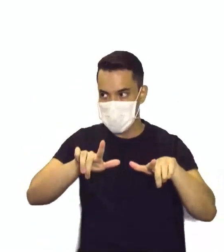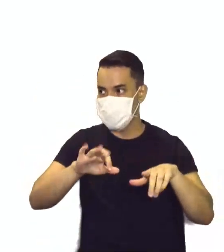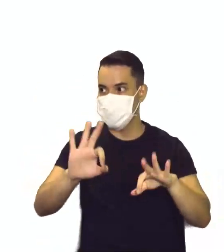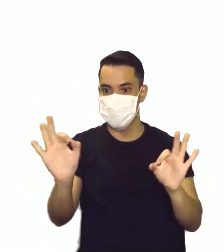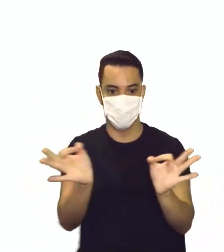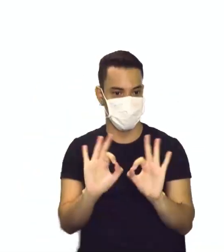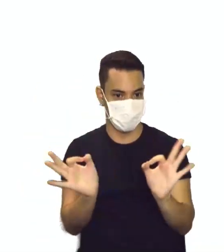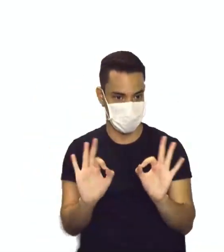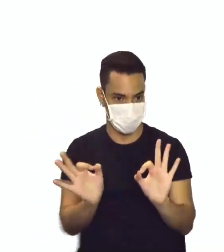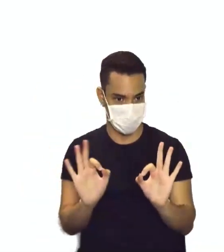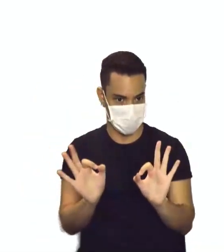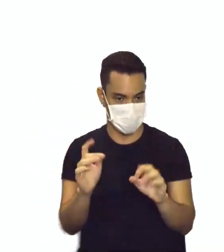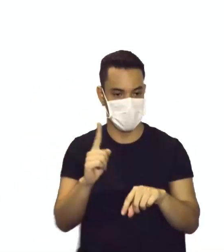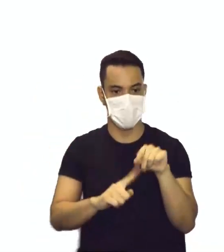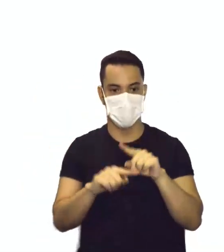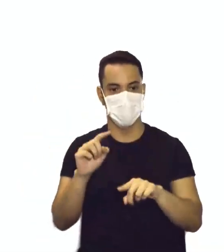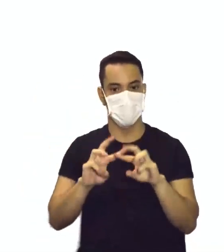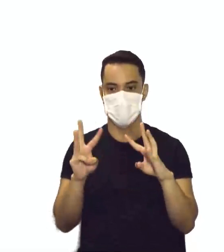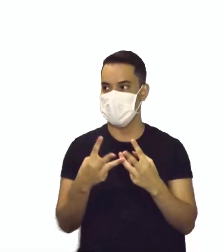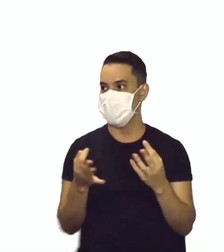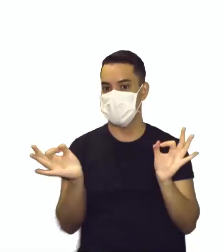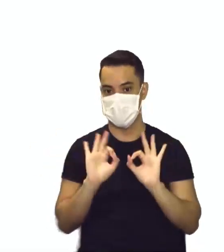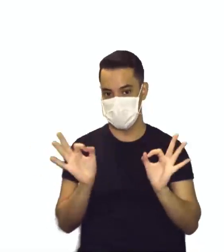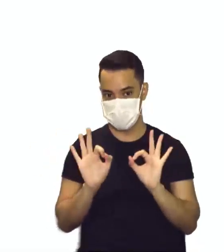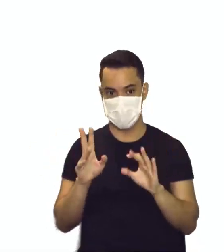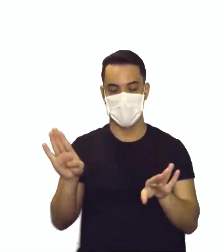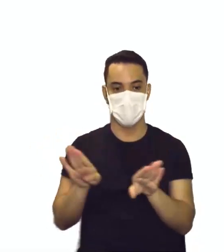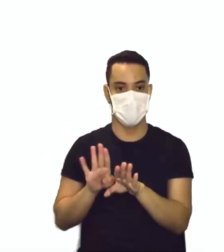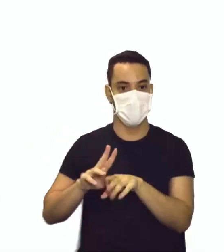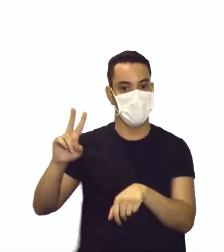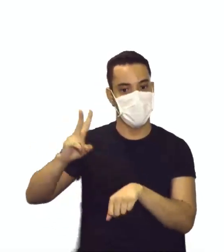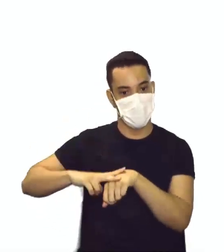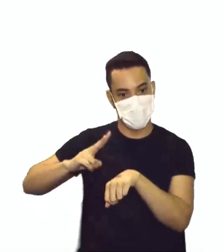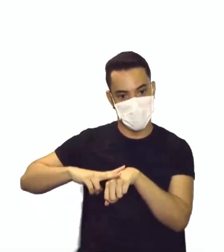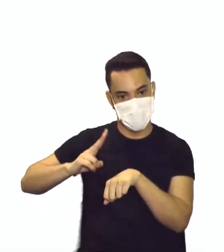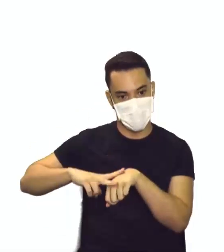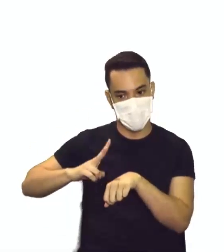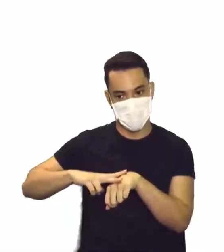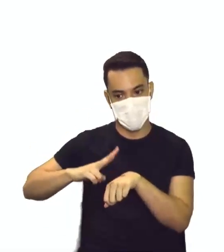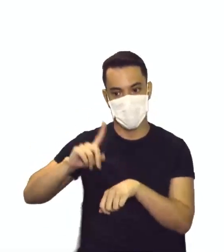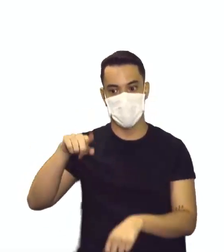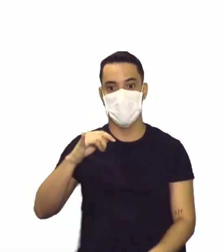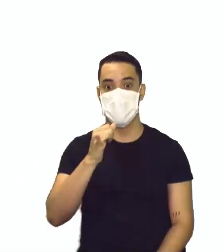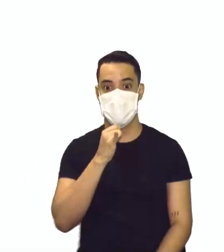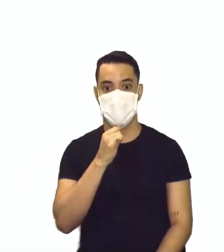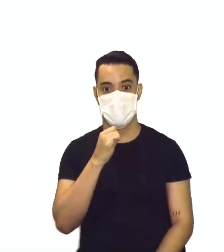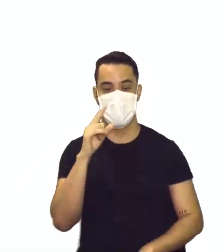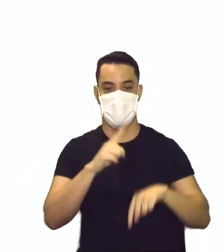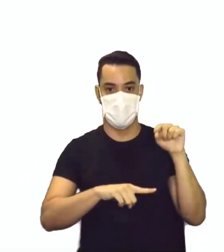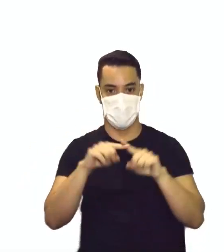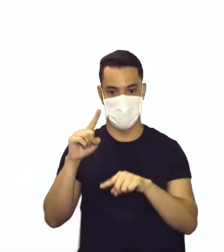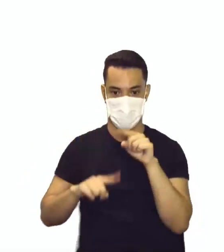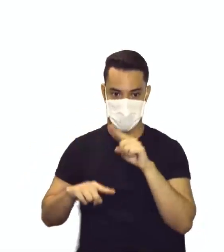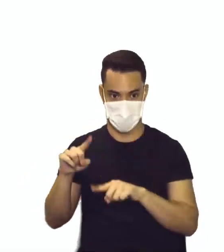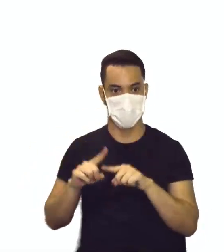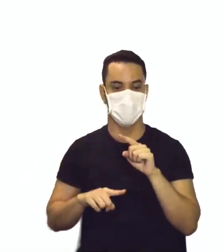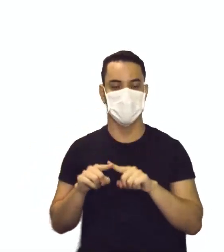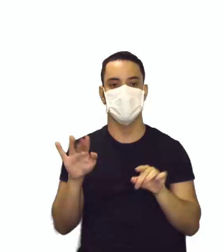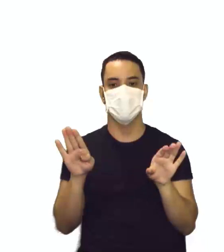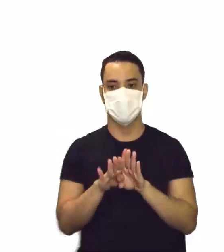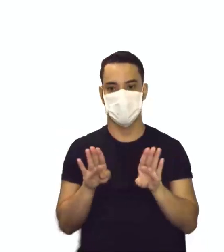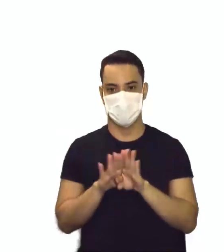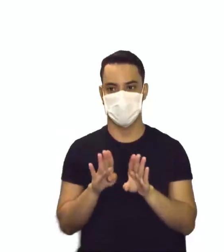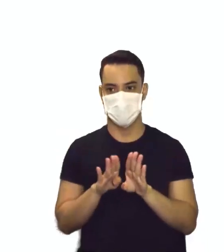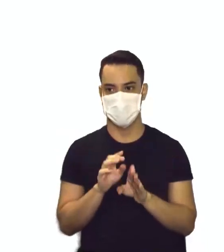onde não tem matéria, ok? E o vidro também são exemplos de materiais